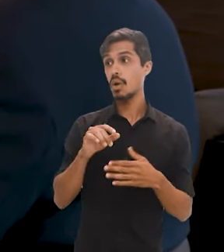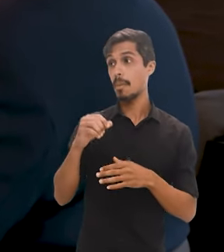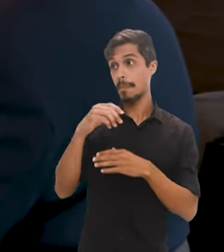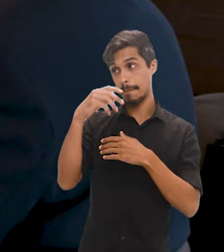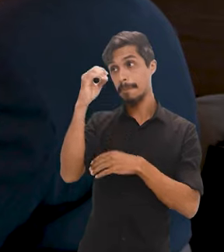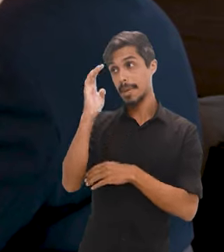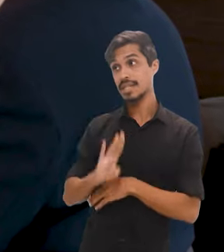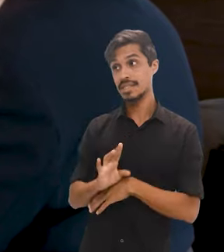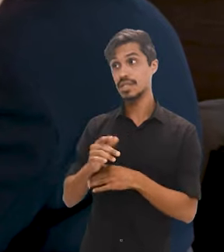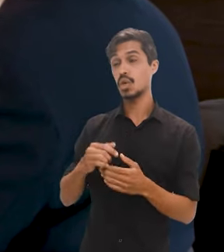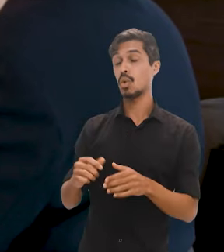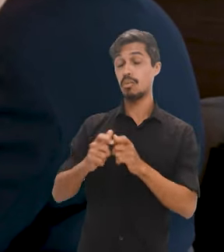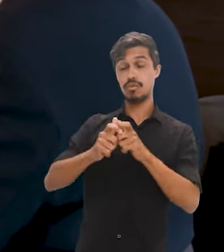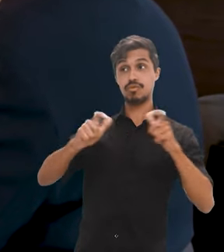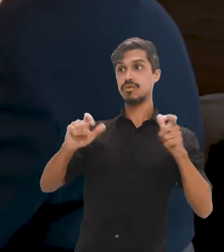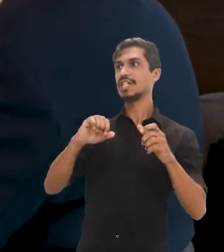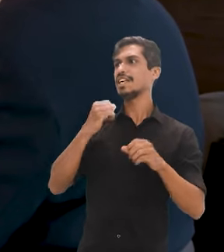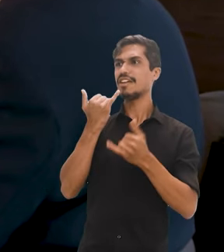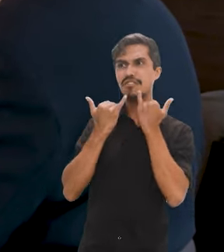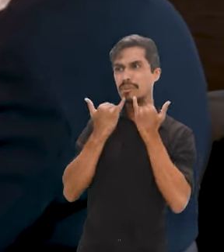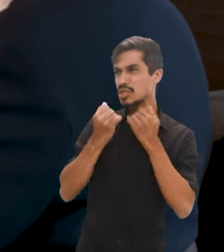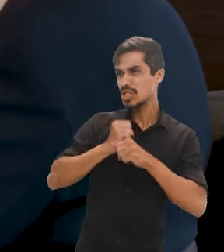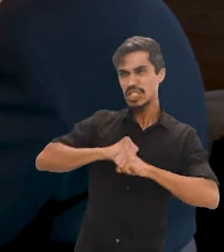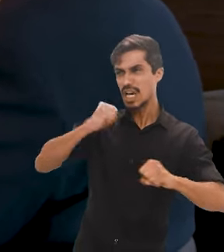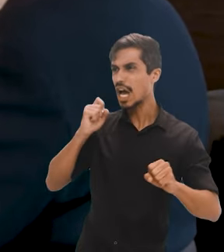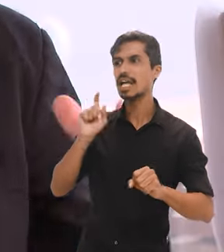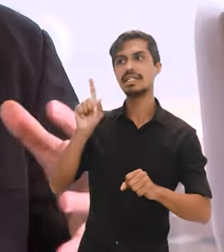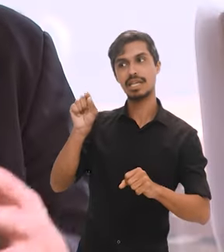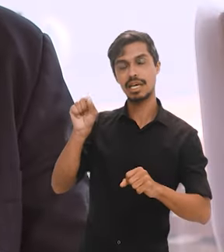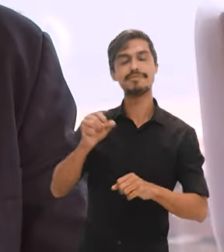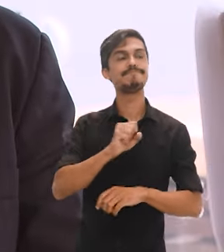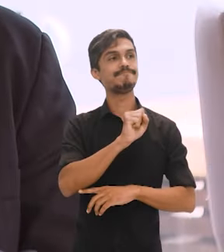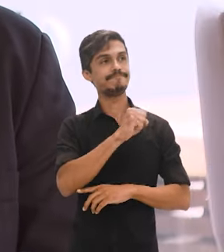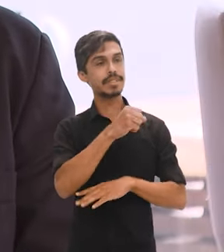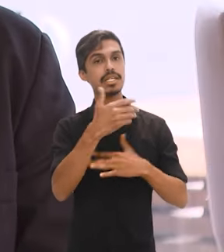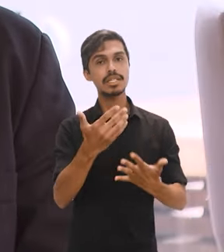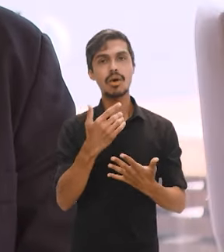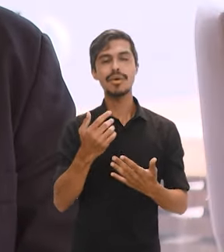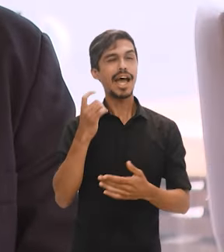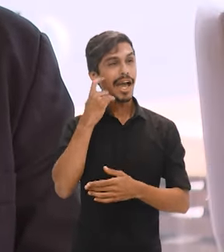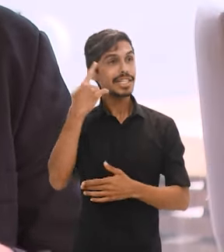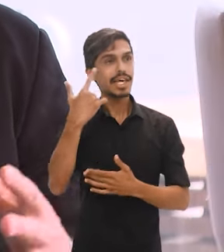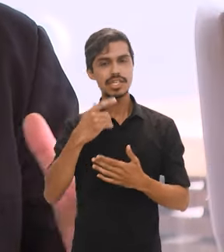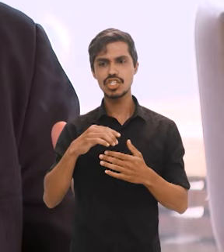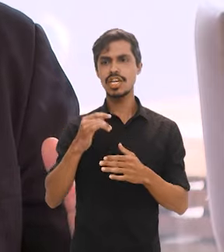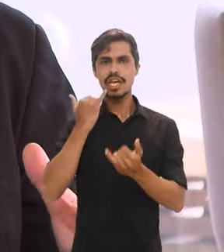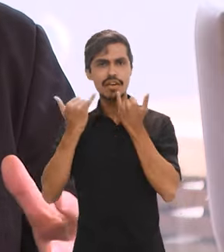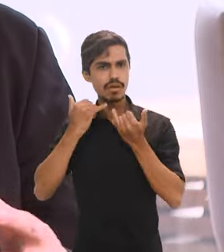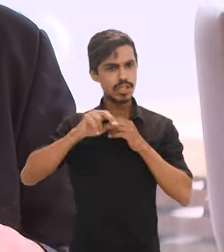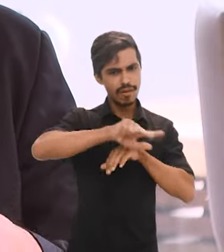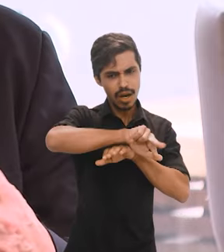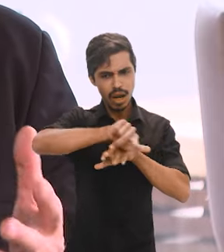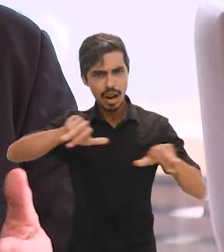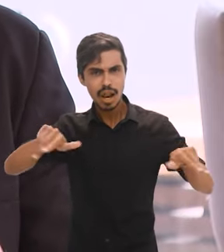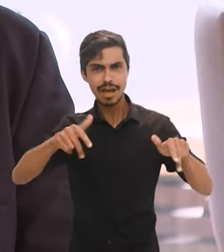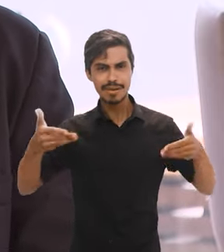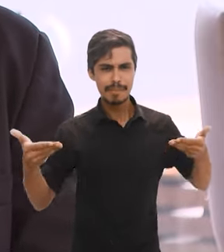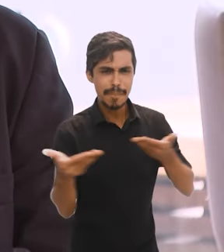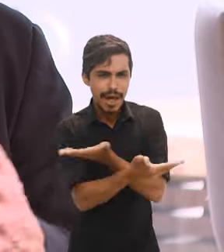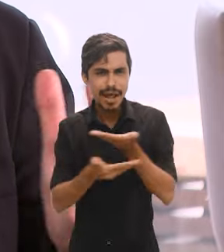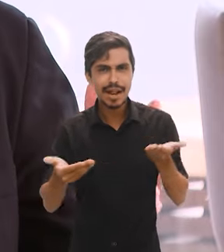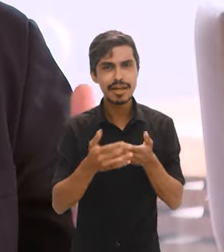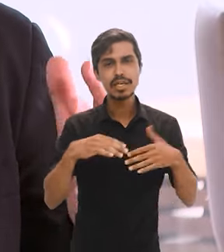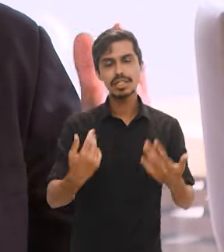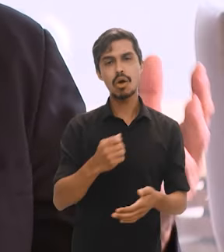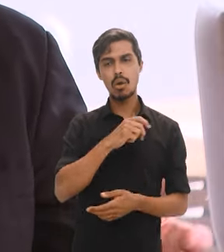é, tem muitos dados enormes. Por isso a ideia de integrá-los de tal forma que permita o gestor público,